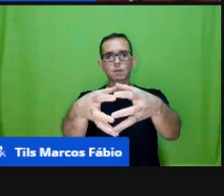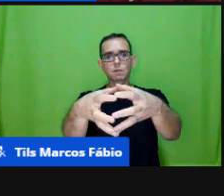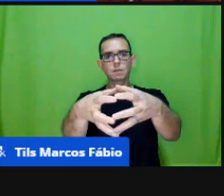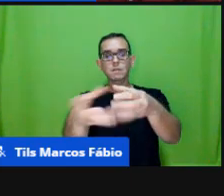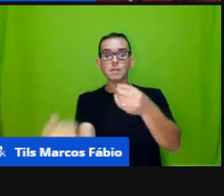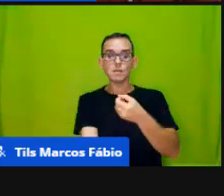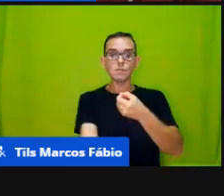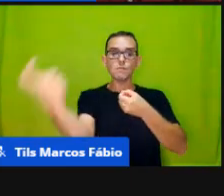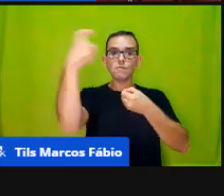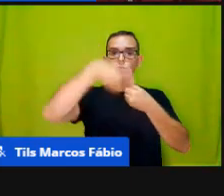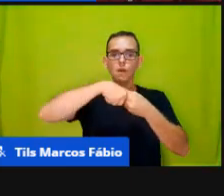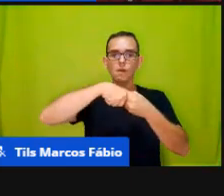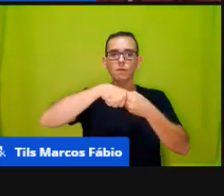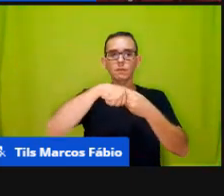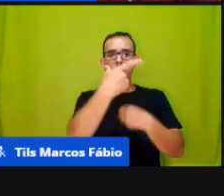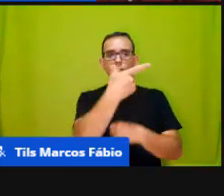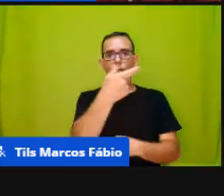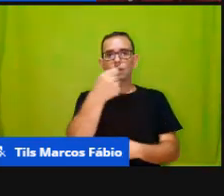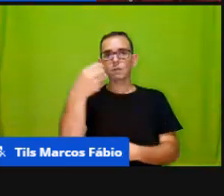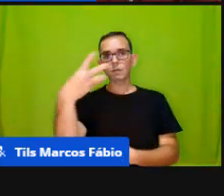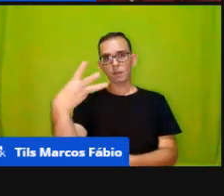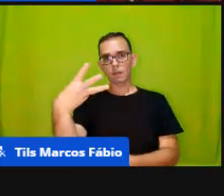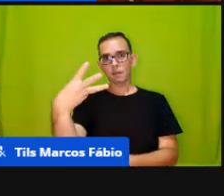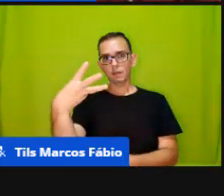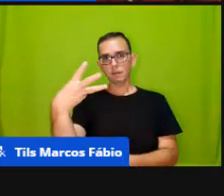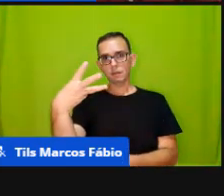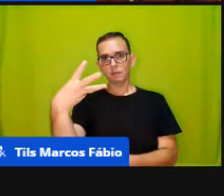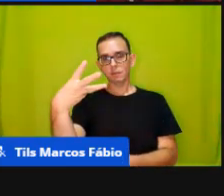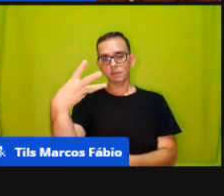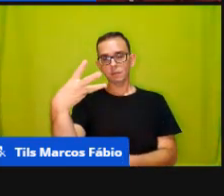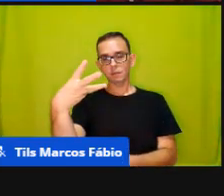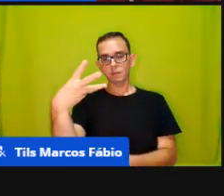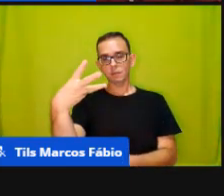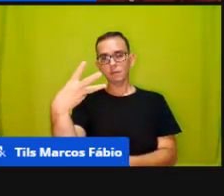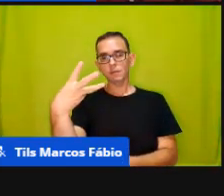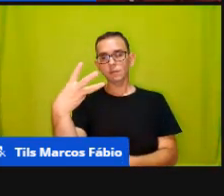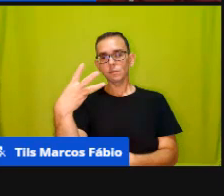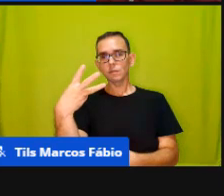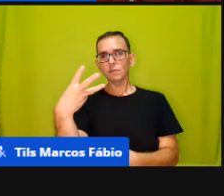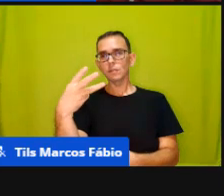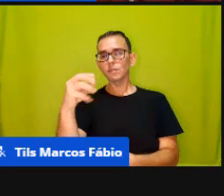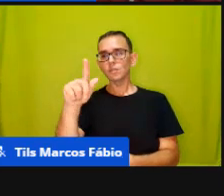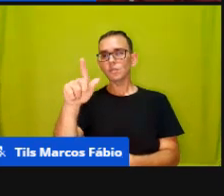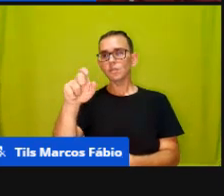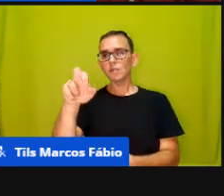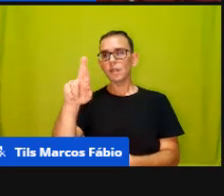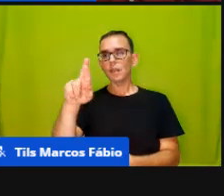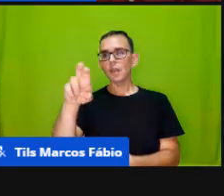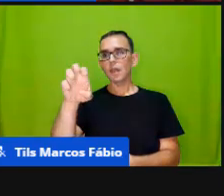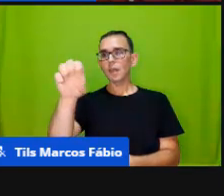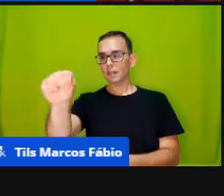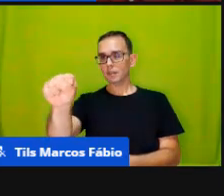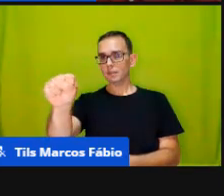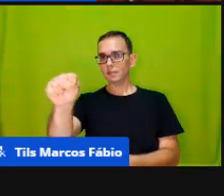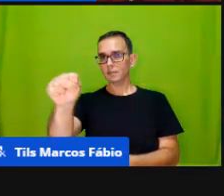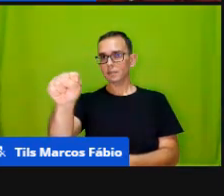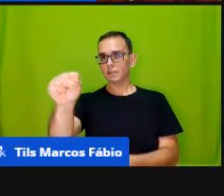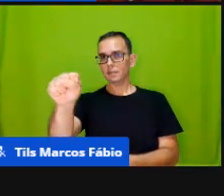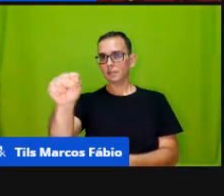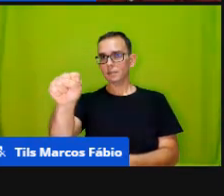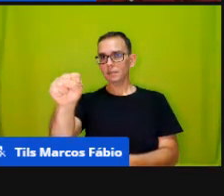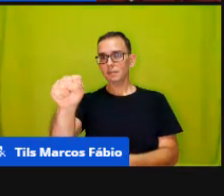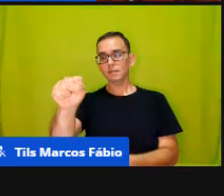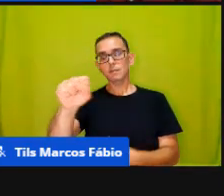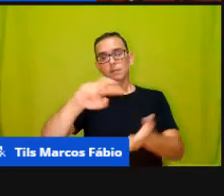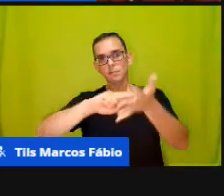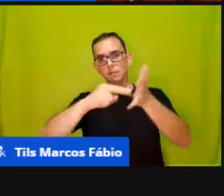volta no ano seguinte, já em 2003, do GERES, né? GERES, ou